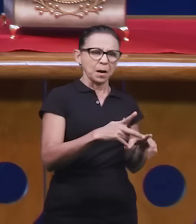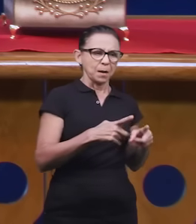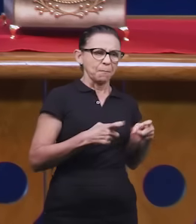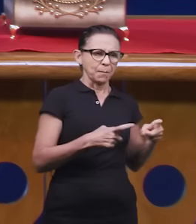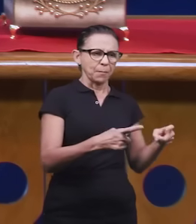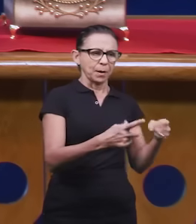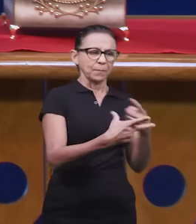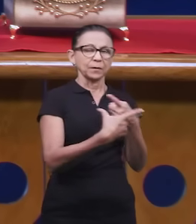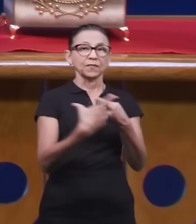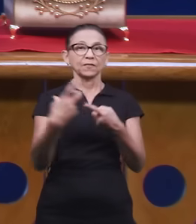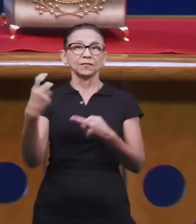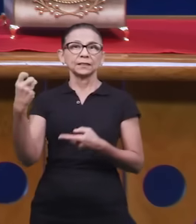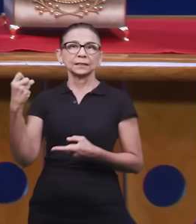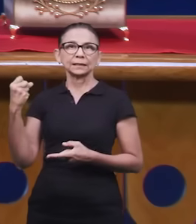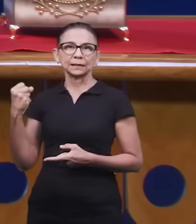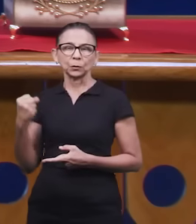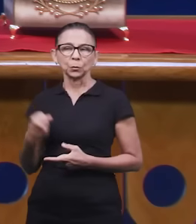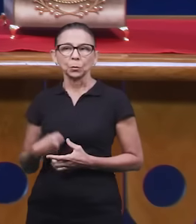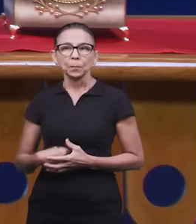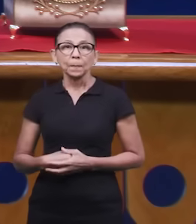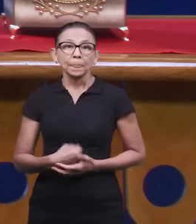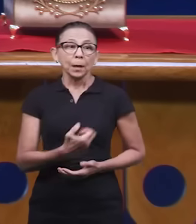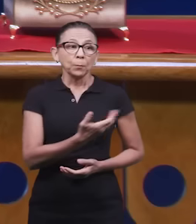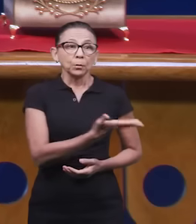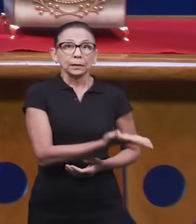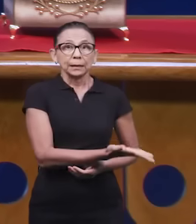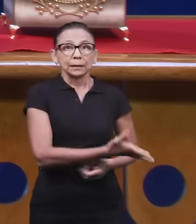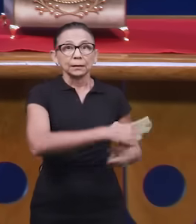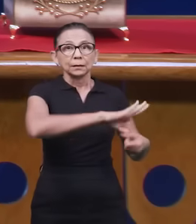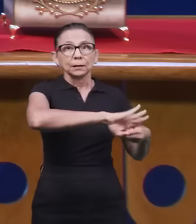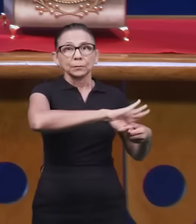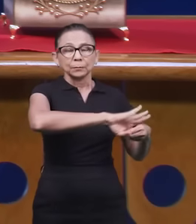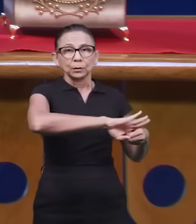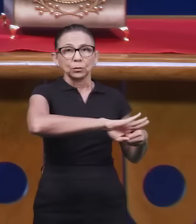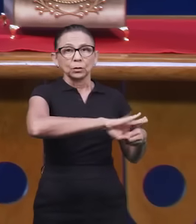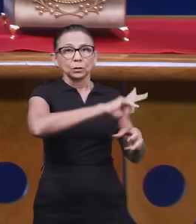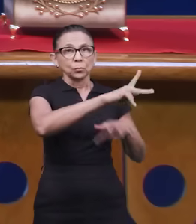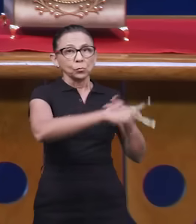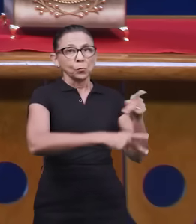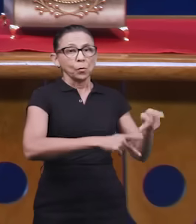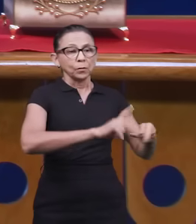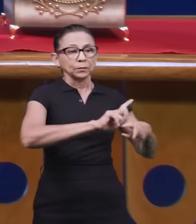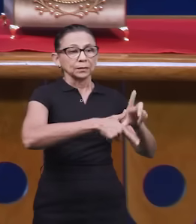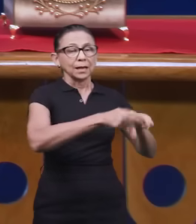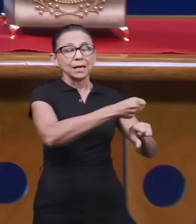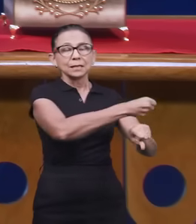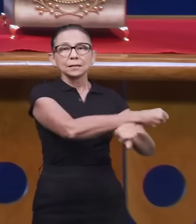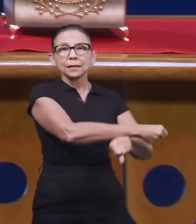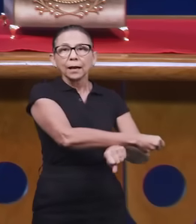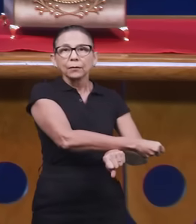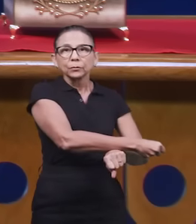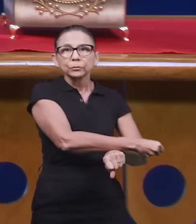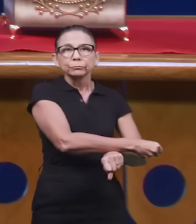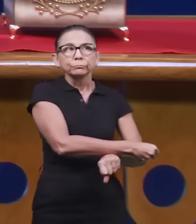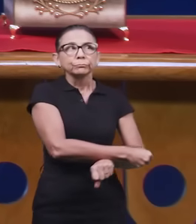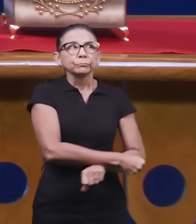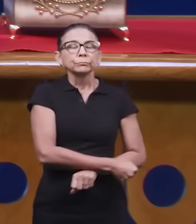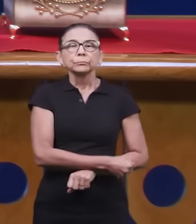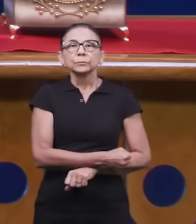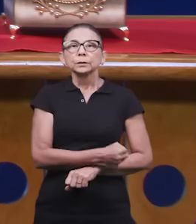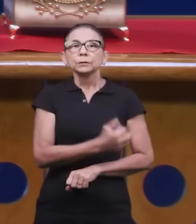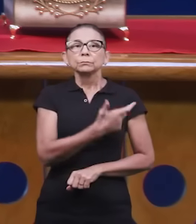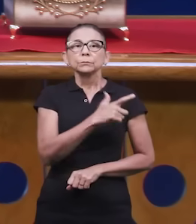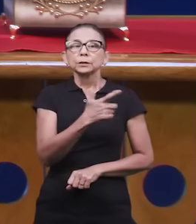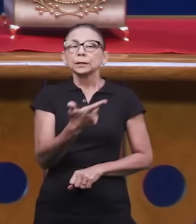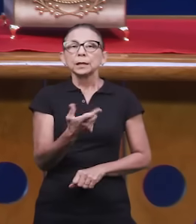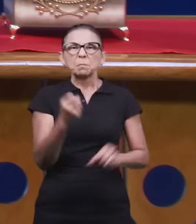No cativeiro, não tinha ninguém capaz de levar Israel de volta para Jerusalém. Nem o sacerdote,